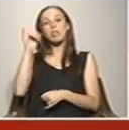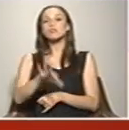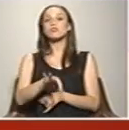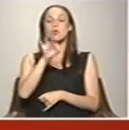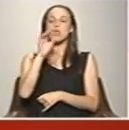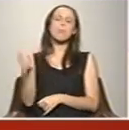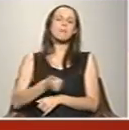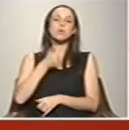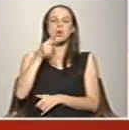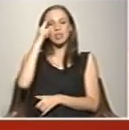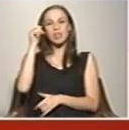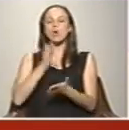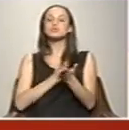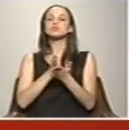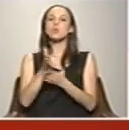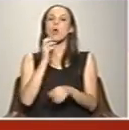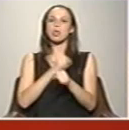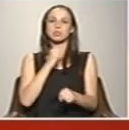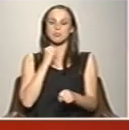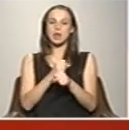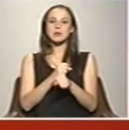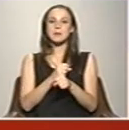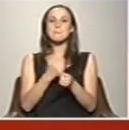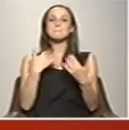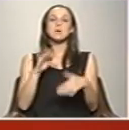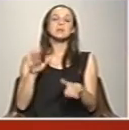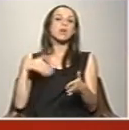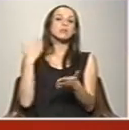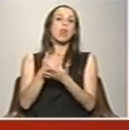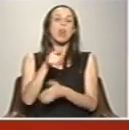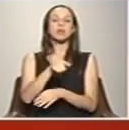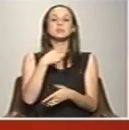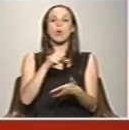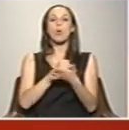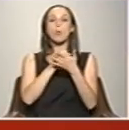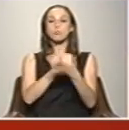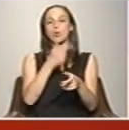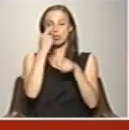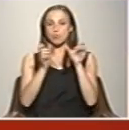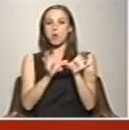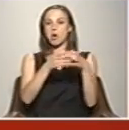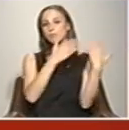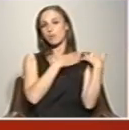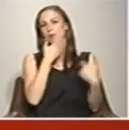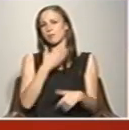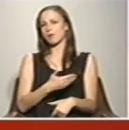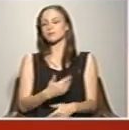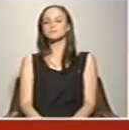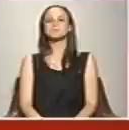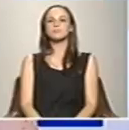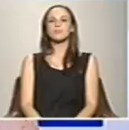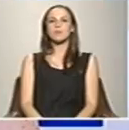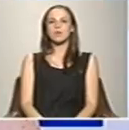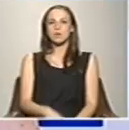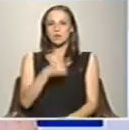como a melhor ideia é continuadamente a ser trabalhada, mas até lá tem o apoio de mentores que têm muito mais experiência no mundo do empreendedorismo. E são as pessoas que têm que ir à